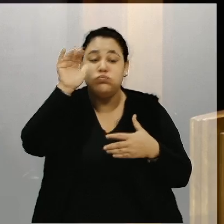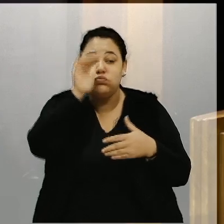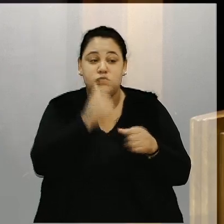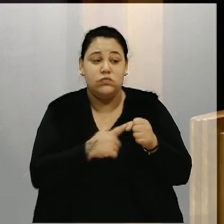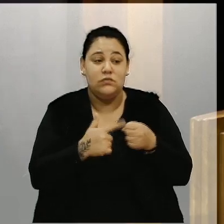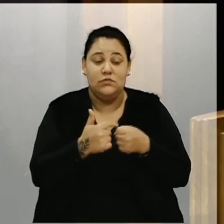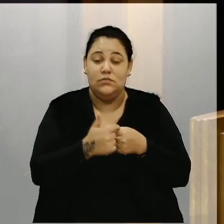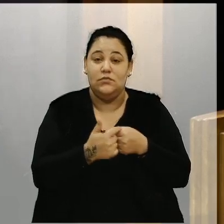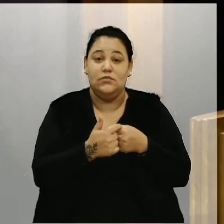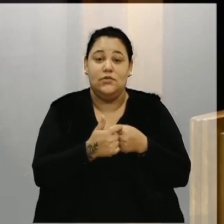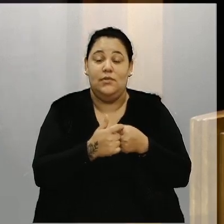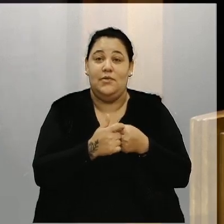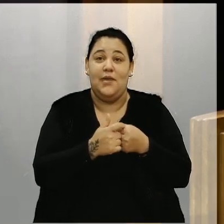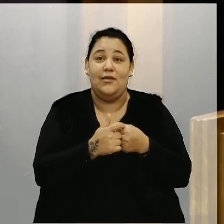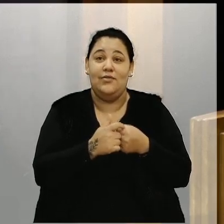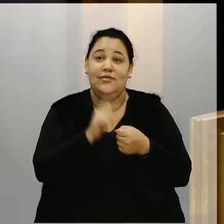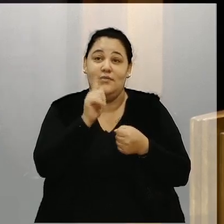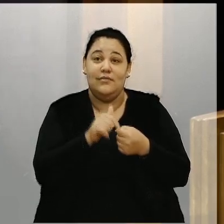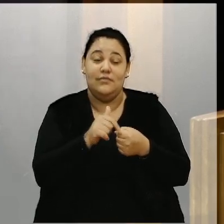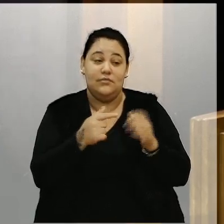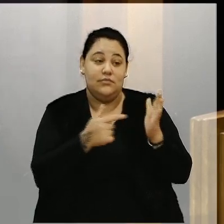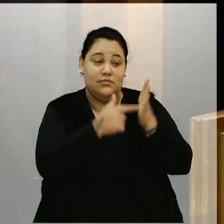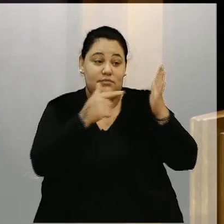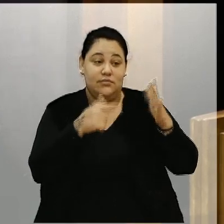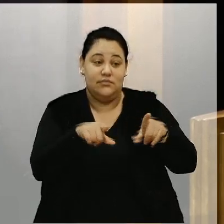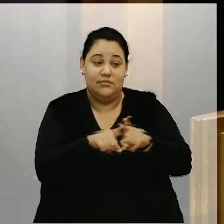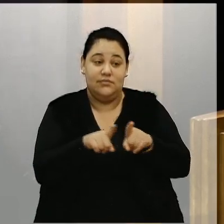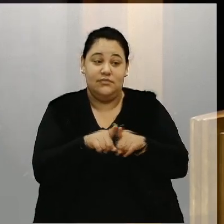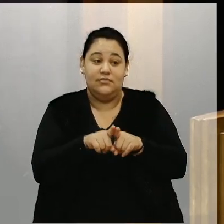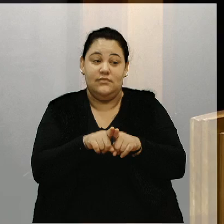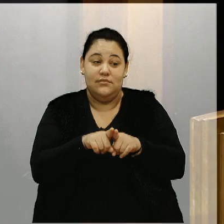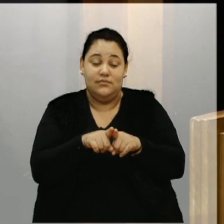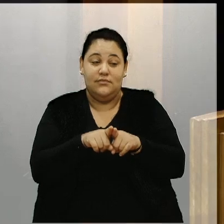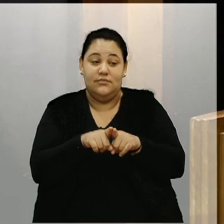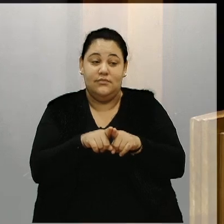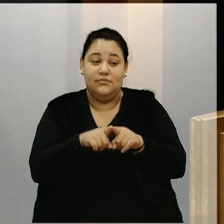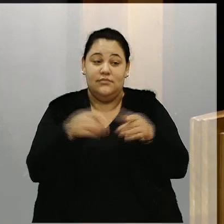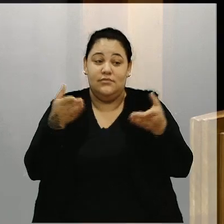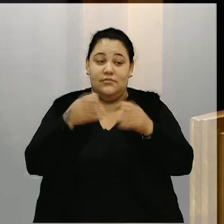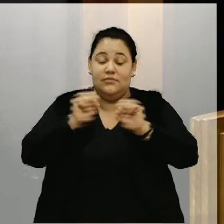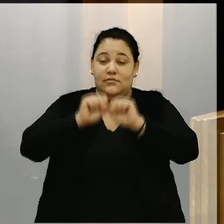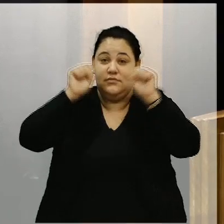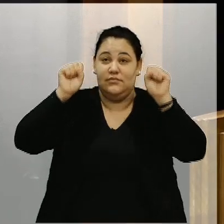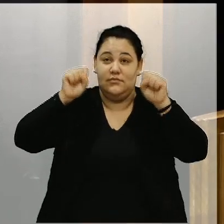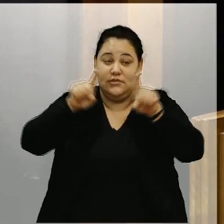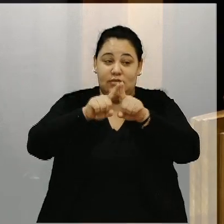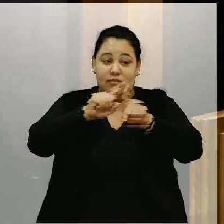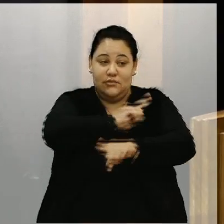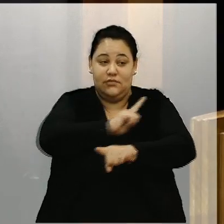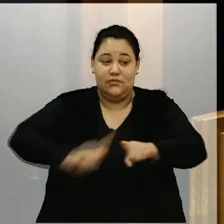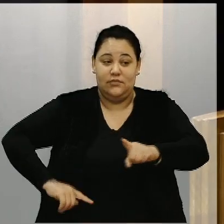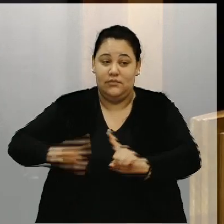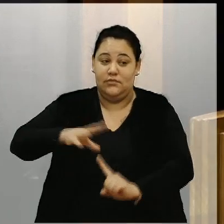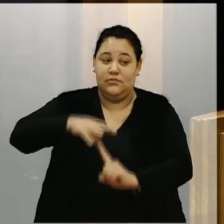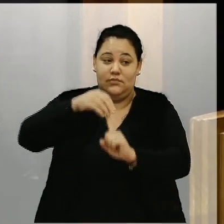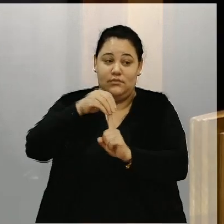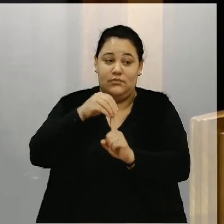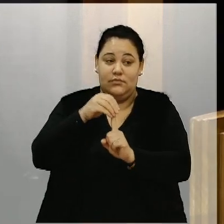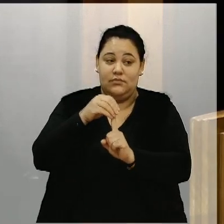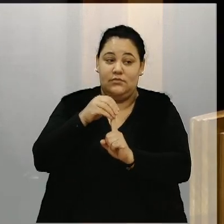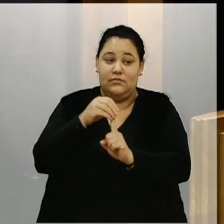mais. Mas eu estou subindo na tribuna porque hoje de manhã o governo municipal cedeu espaço a um